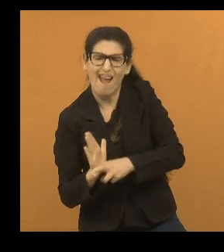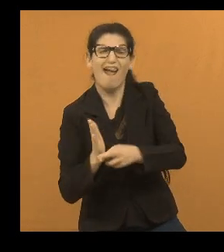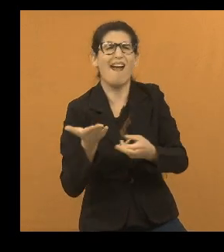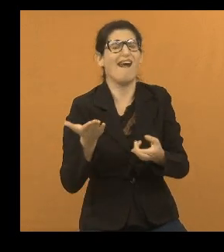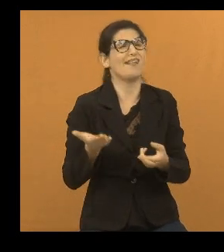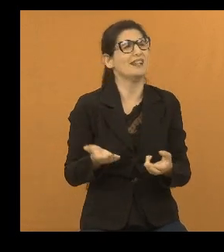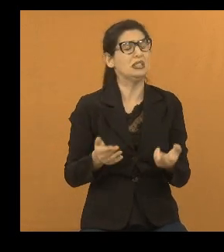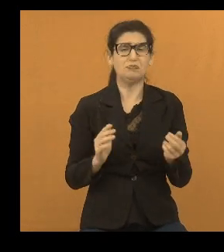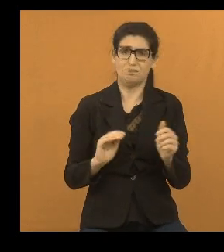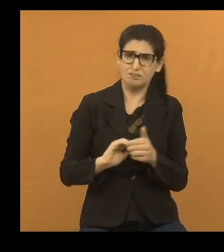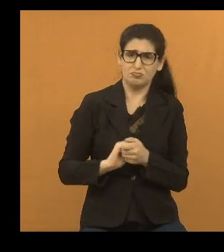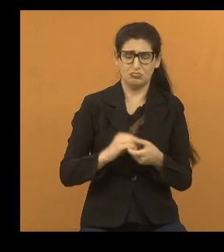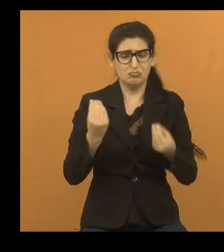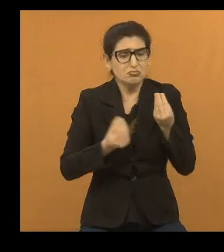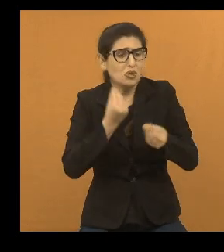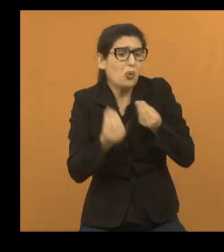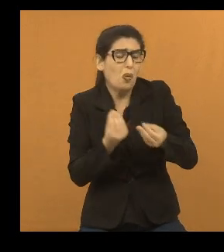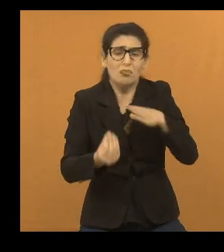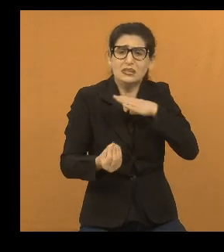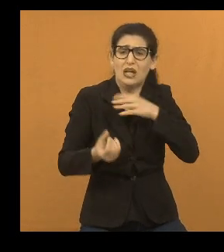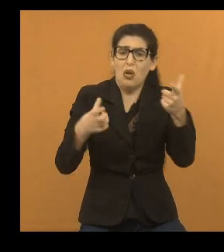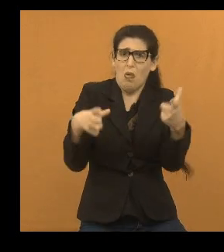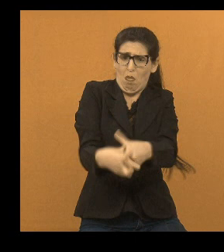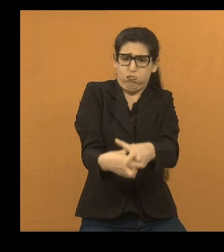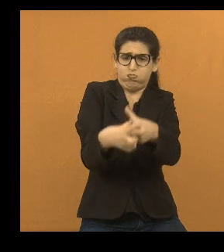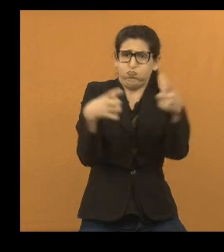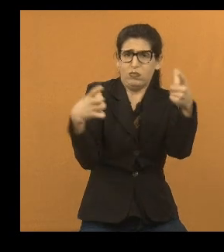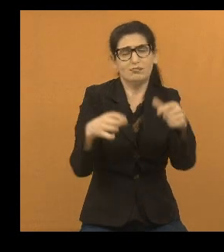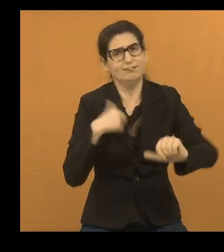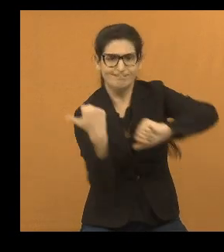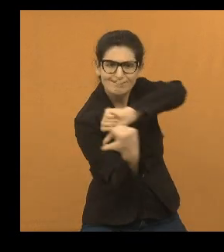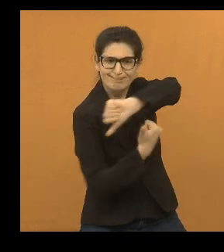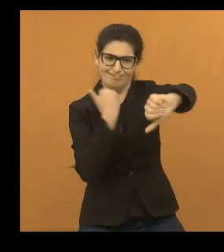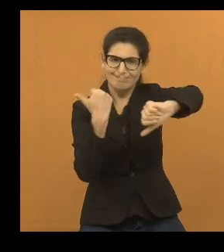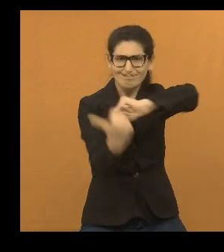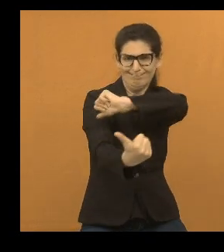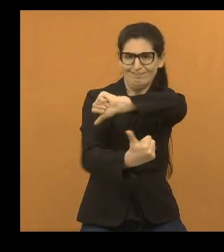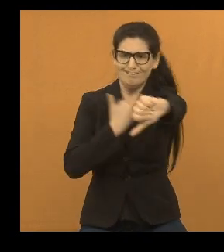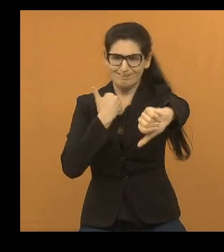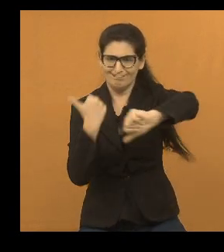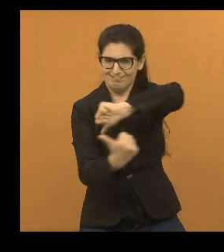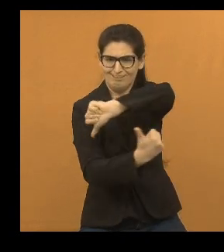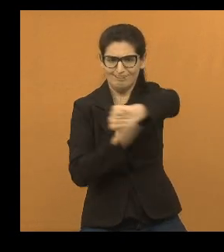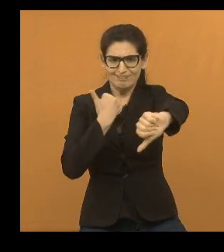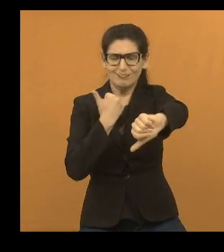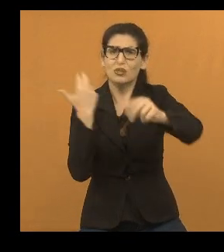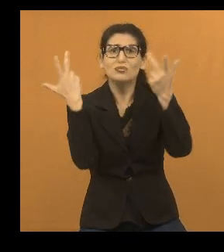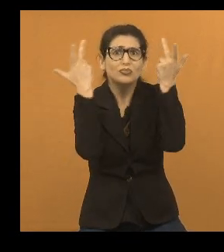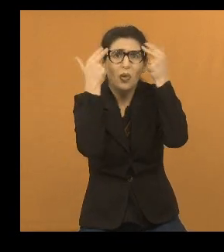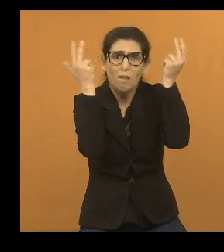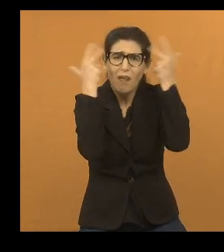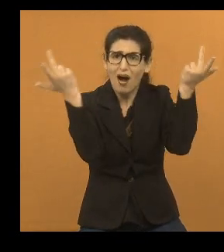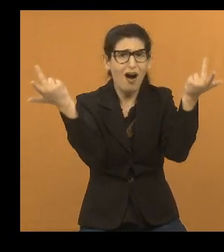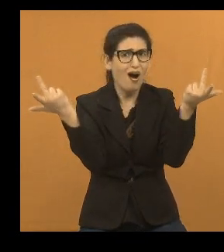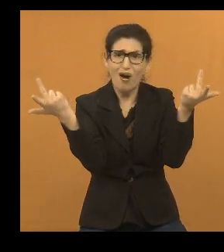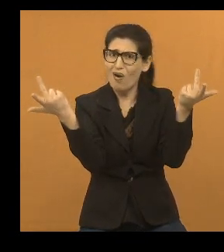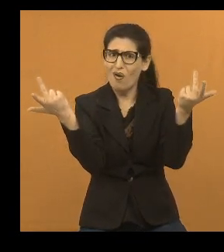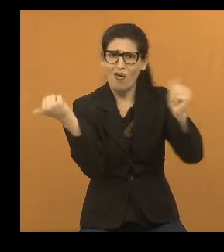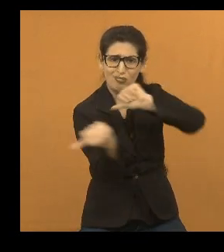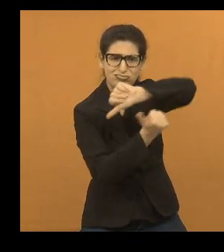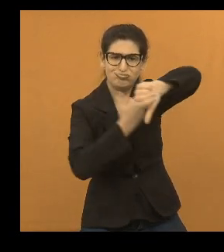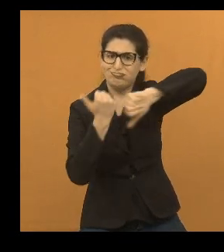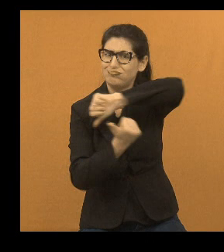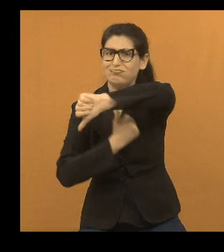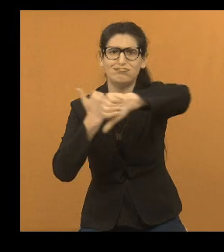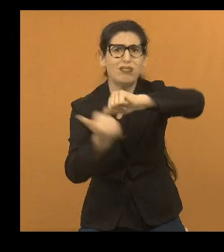de orientação de como a cidade deve crescer, a cidade muda, não tem jeito, ela é um fenômeno, ela é dinâmica, a zona